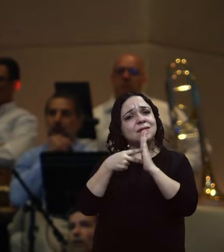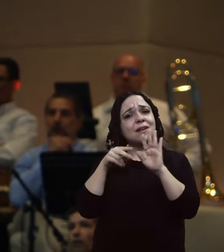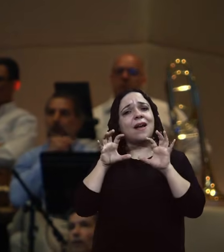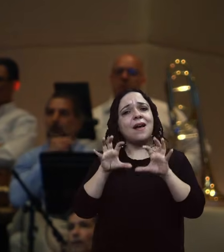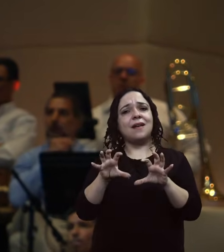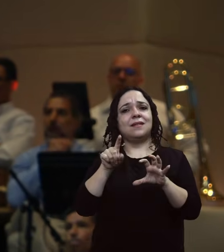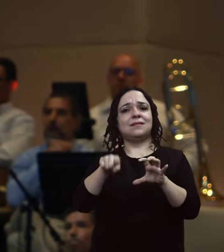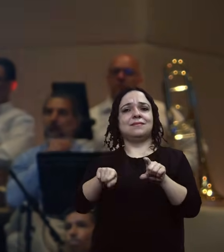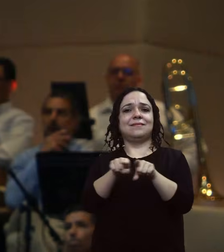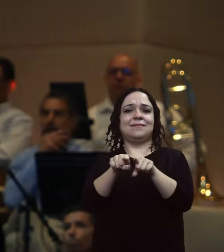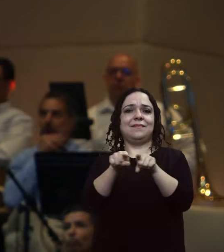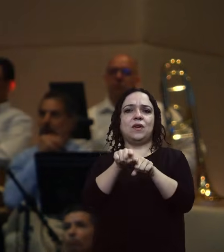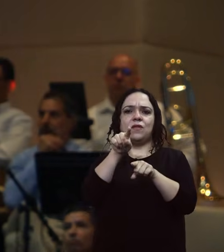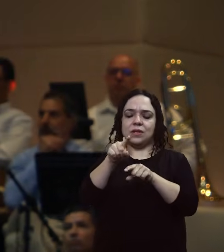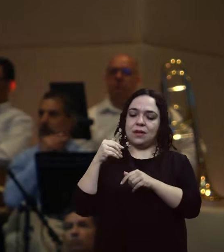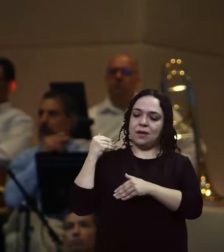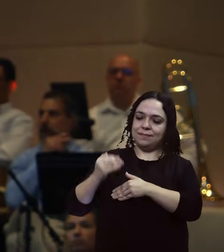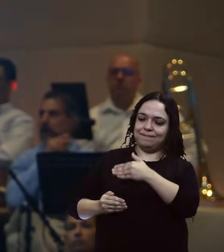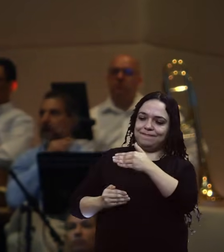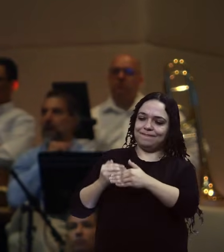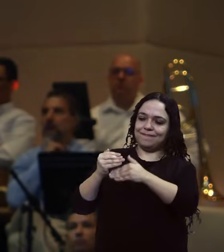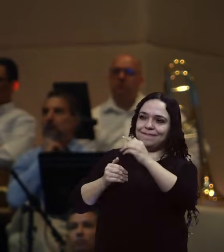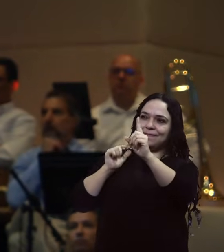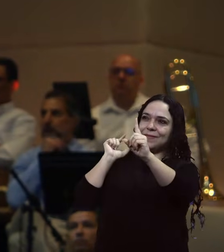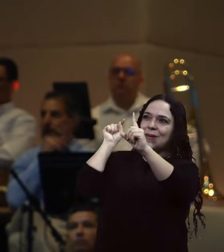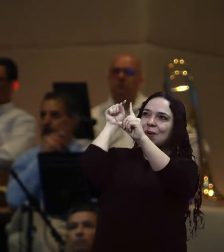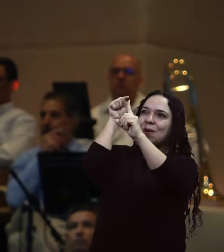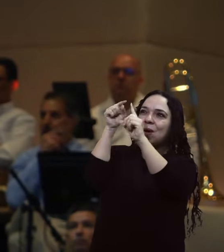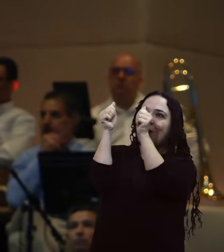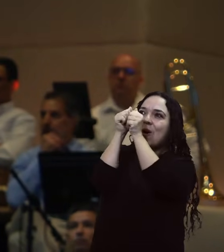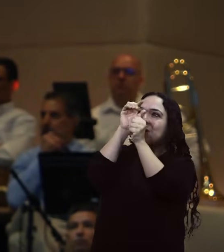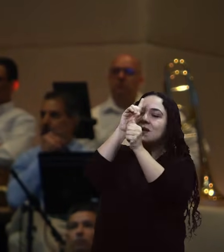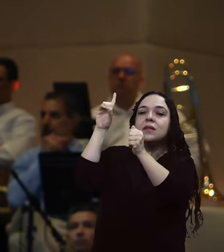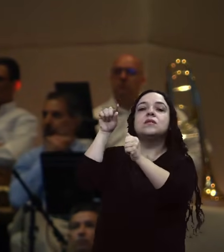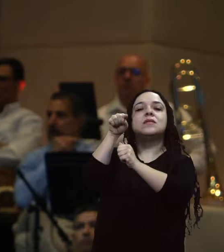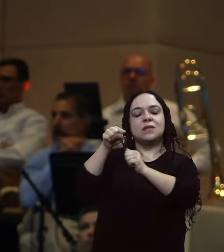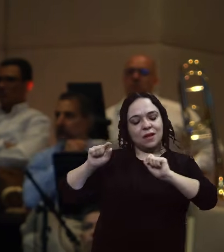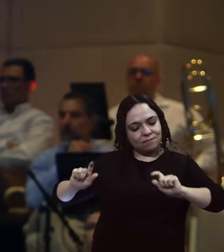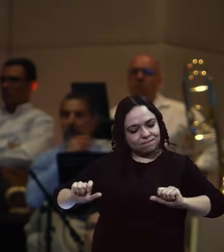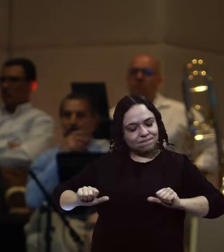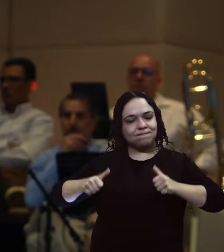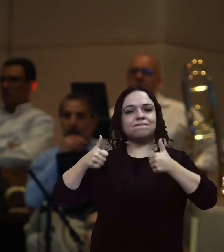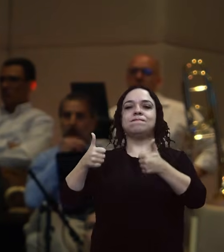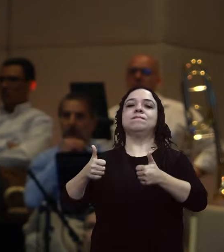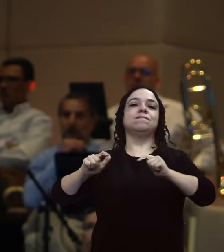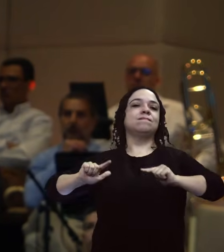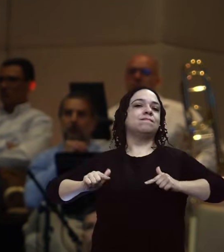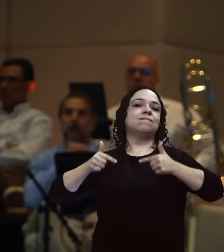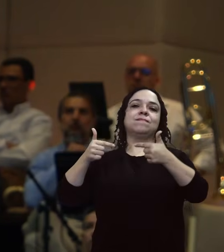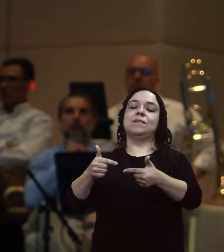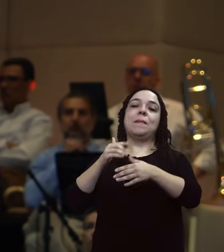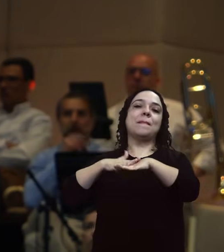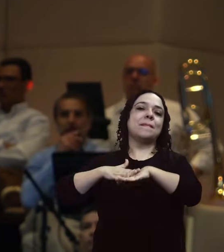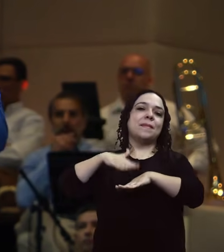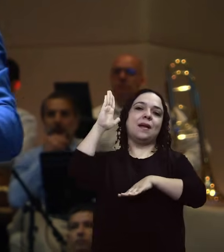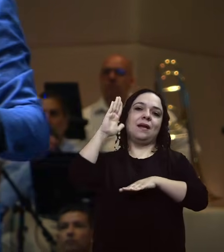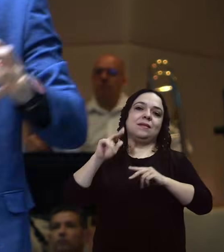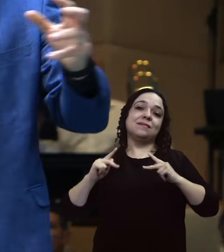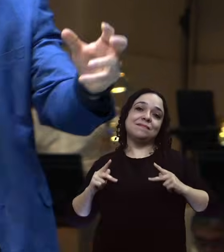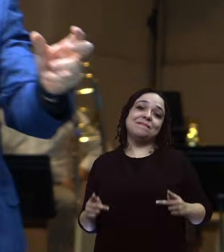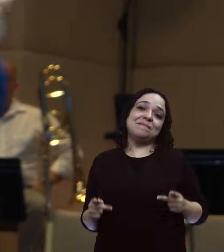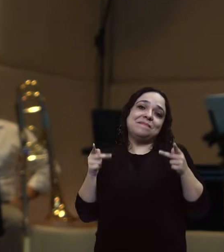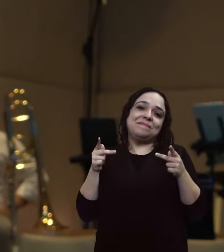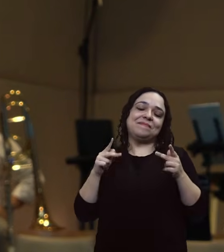Cada passo que você dá na direção do propósito de Deus, você se torna mais próspero. Porque o que